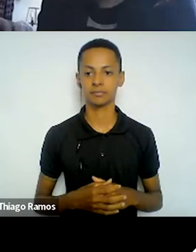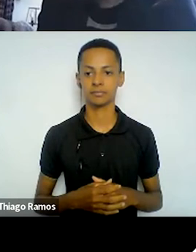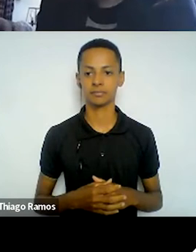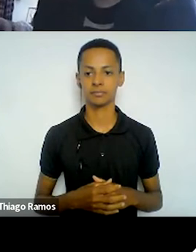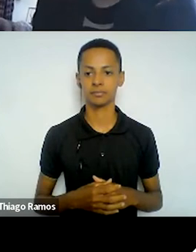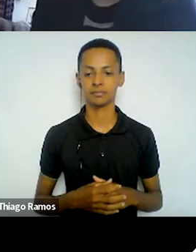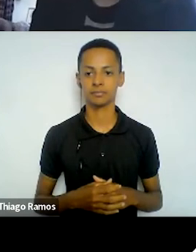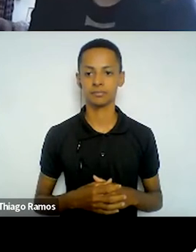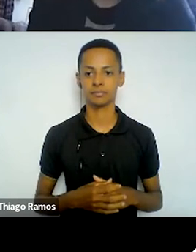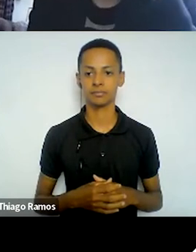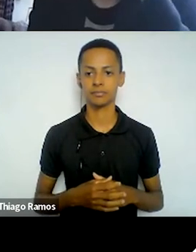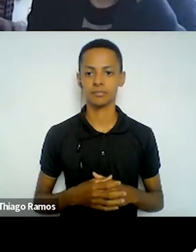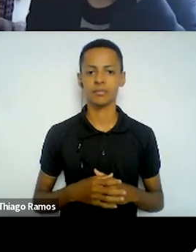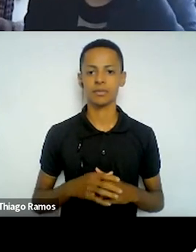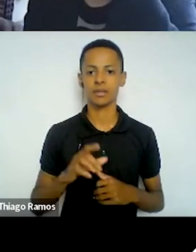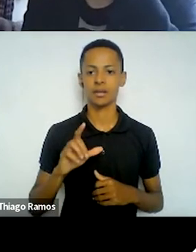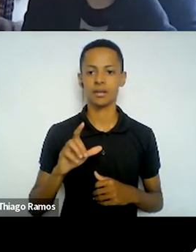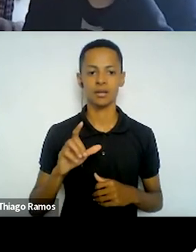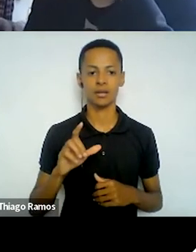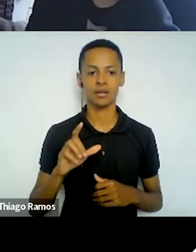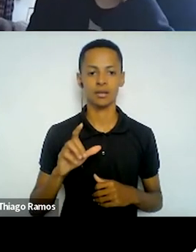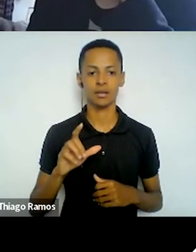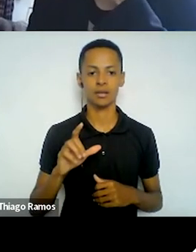Gisele, você quer falar?